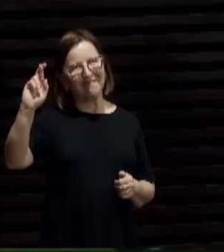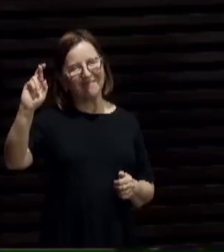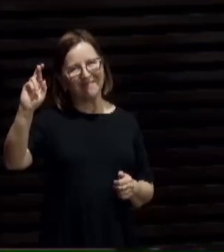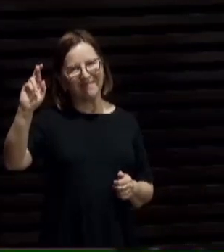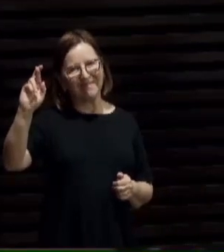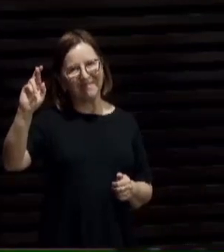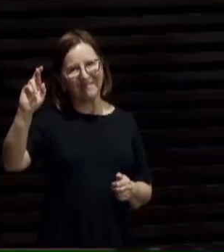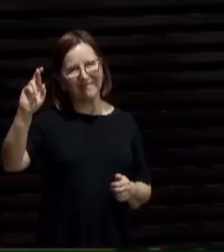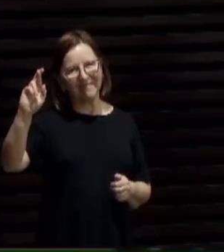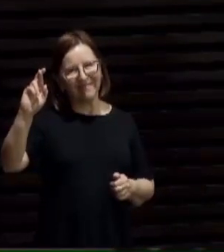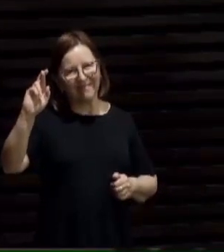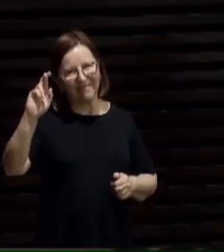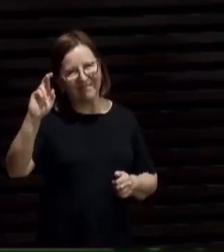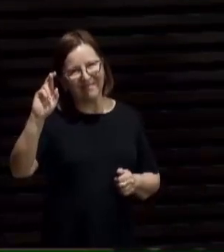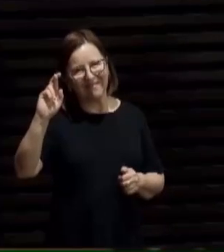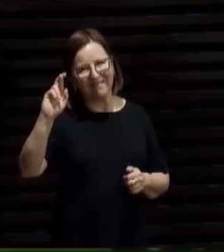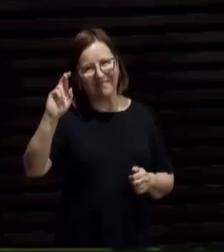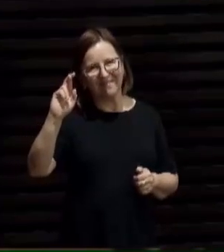Senhor,